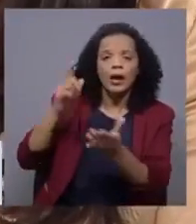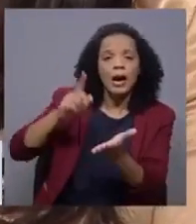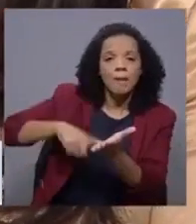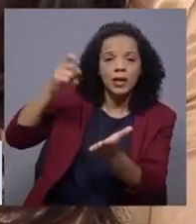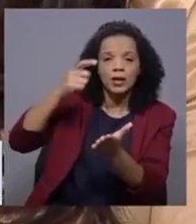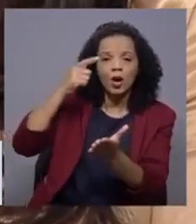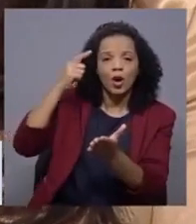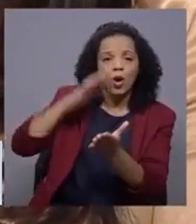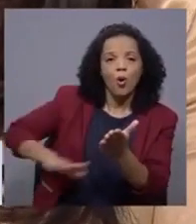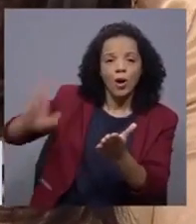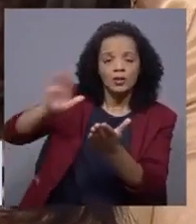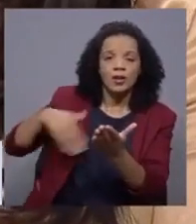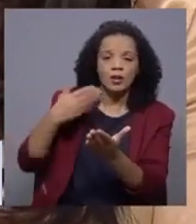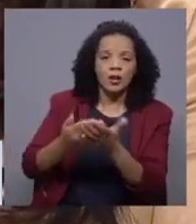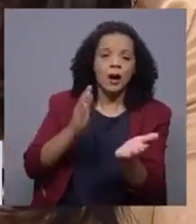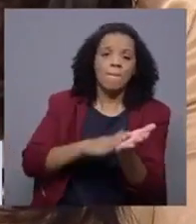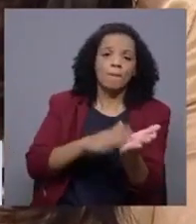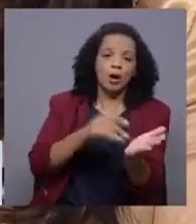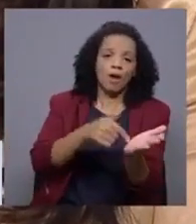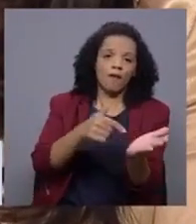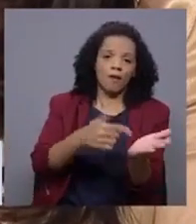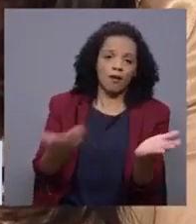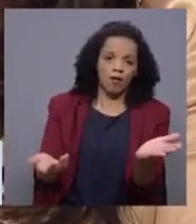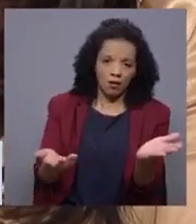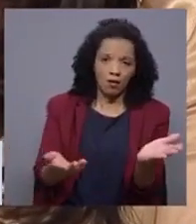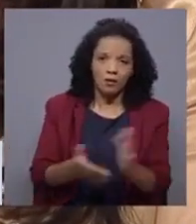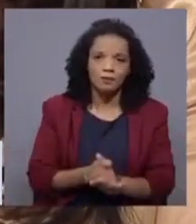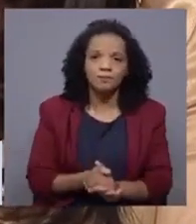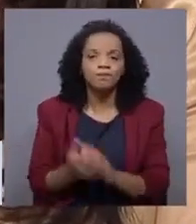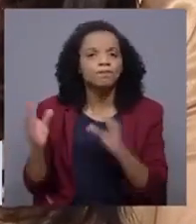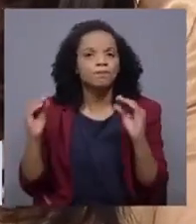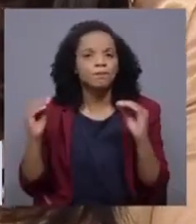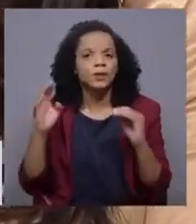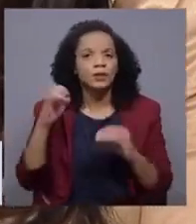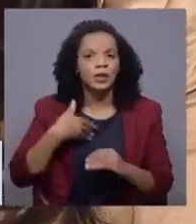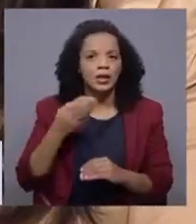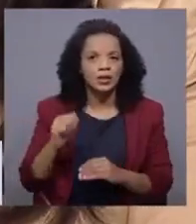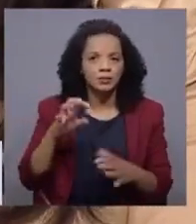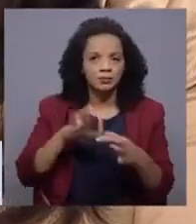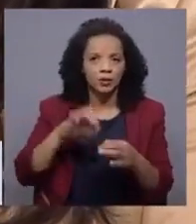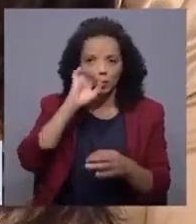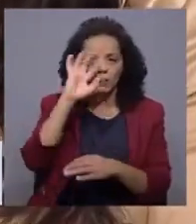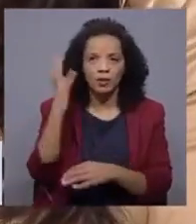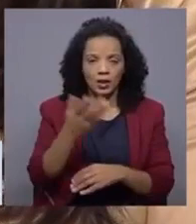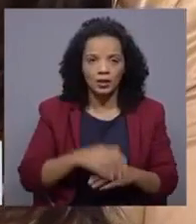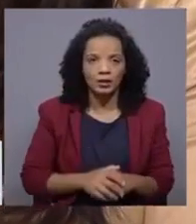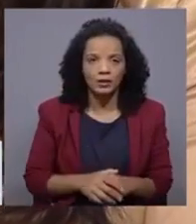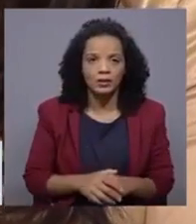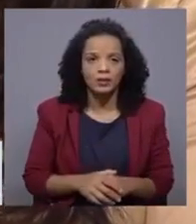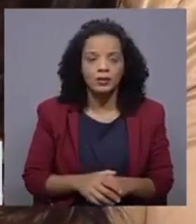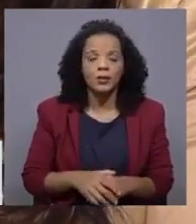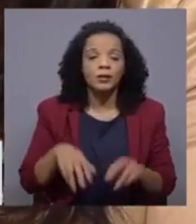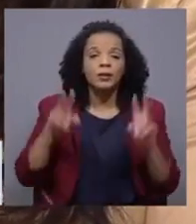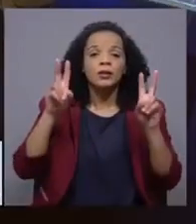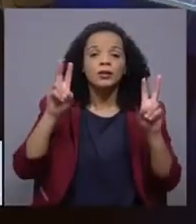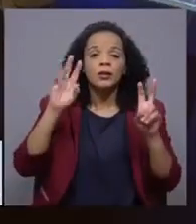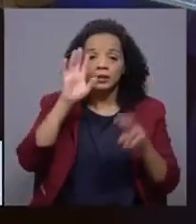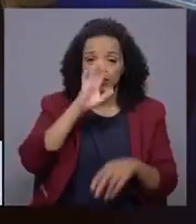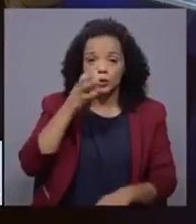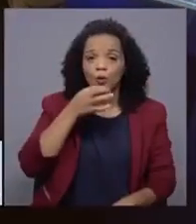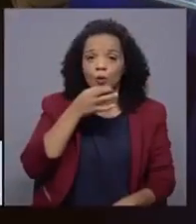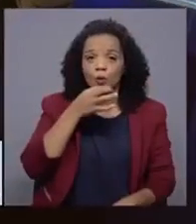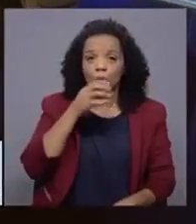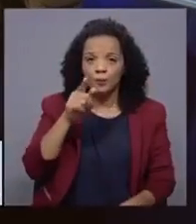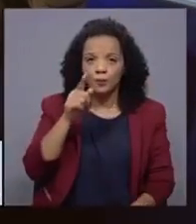Claro. Isso parece mais do que evidente. Ainda não ouvimos falar as soluções. Vamos às touradas. Porque é que acha que é uma questão folclórica quando o PAN